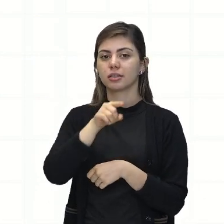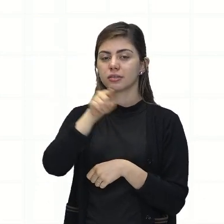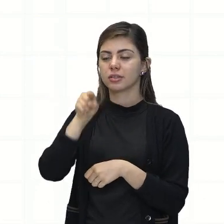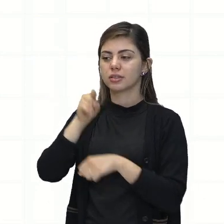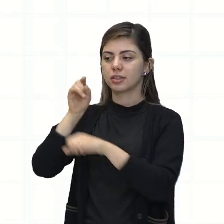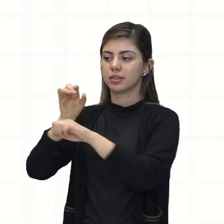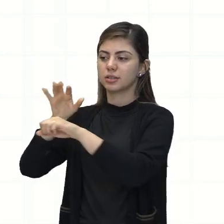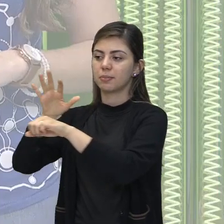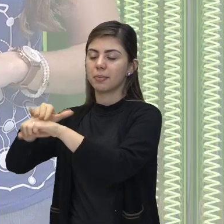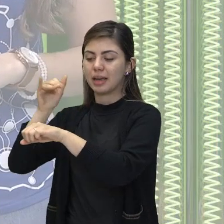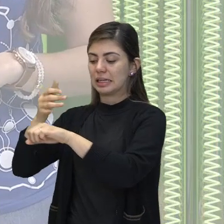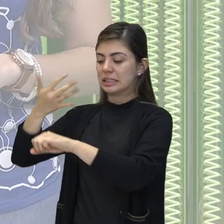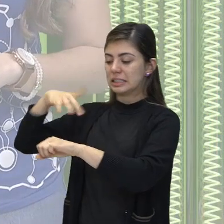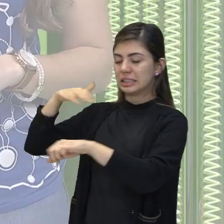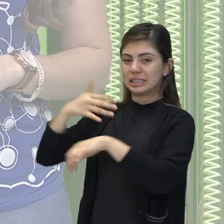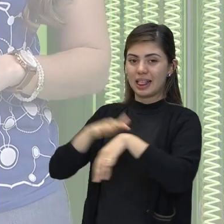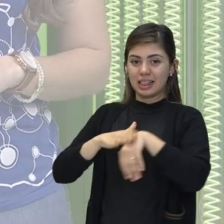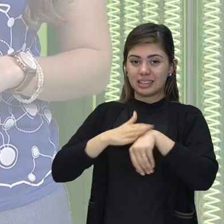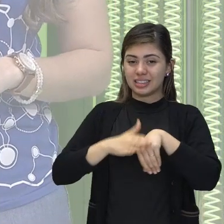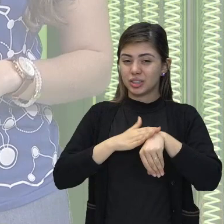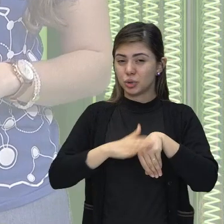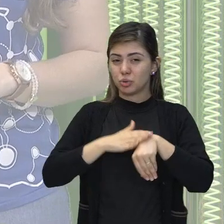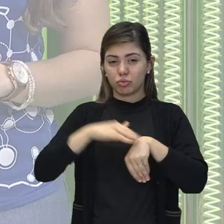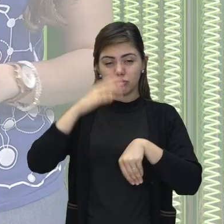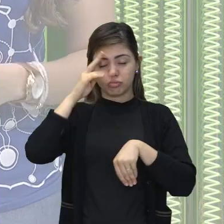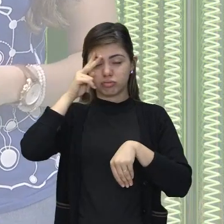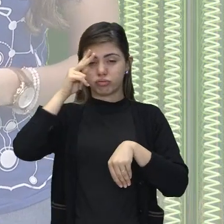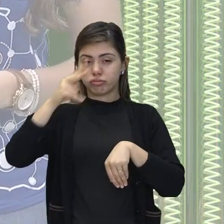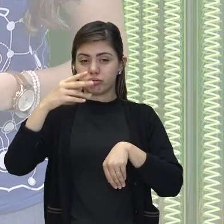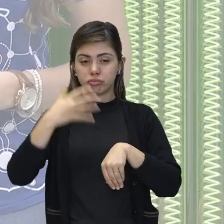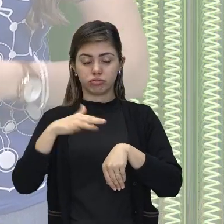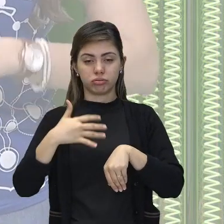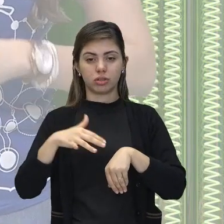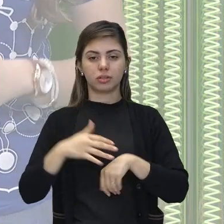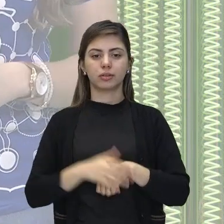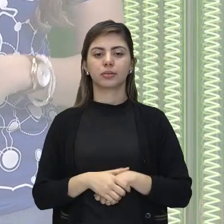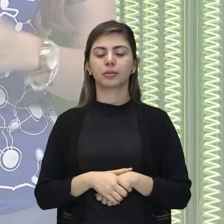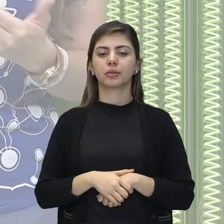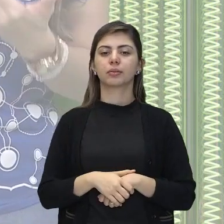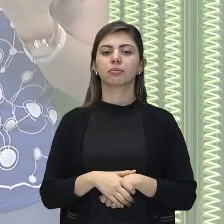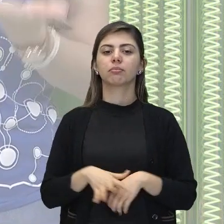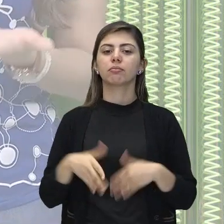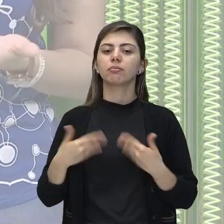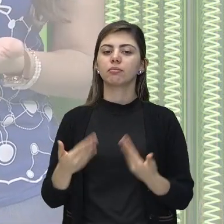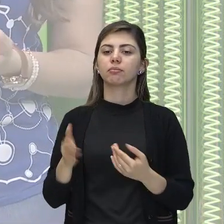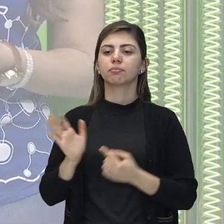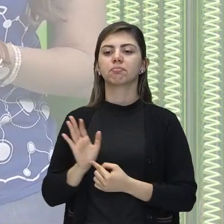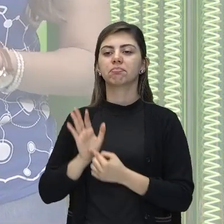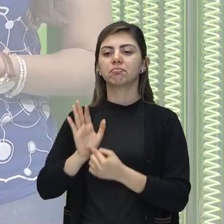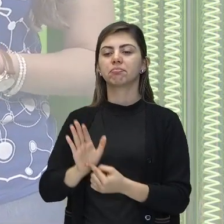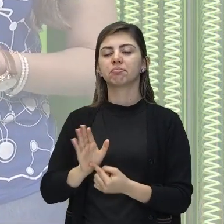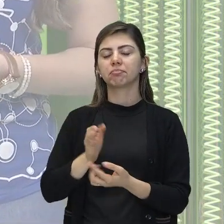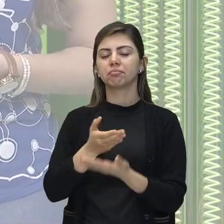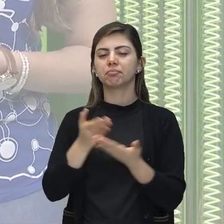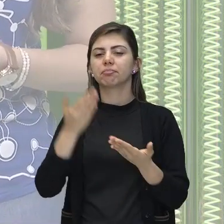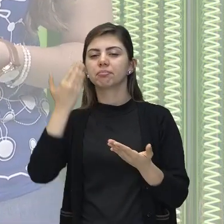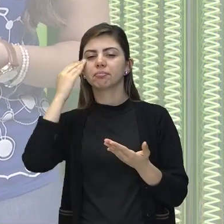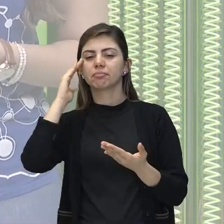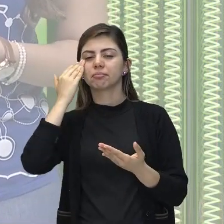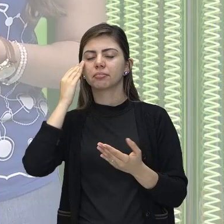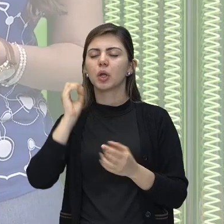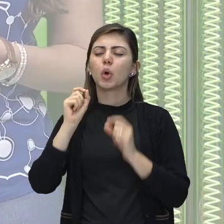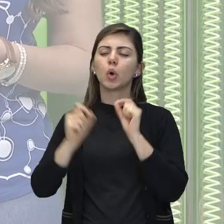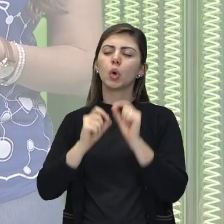causam queimadura muito fortes, né? E aí eu trouxe aqui para vocês entenderem melhor o que é